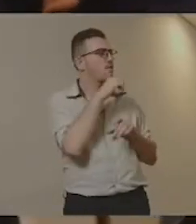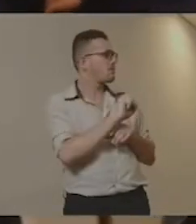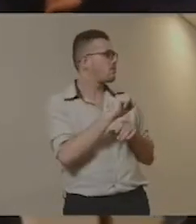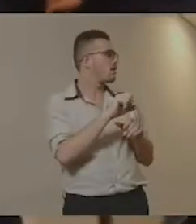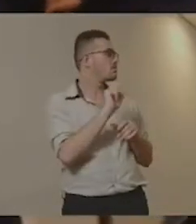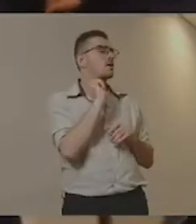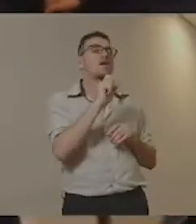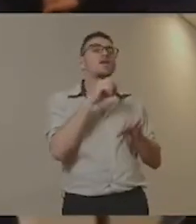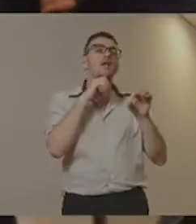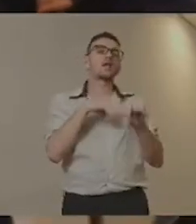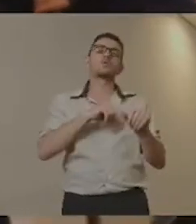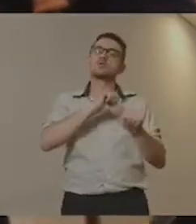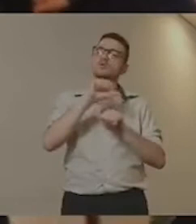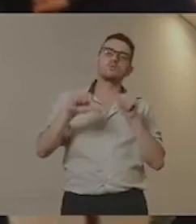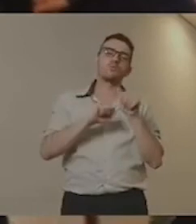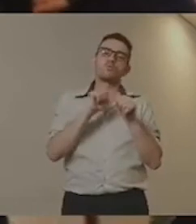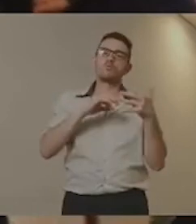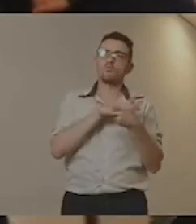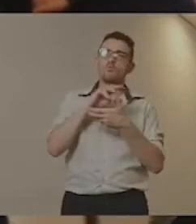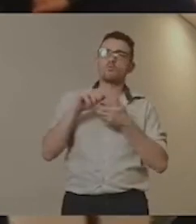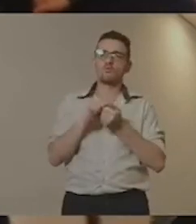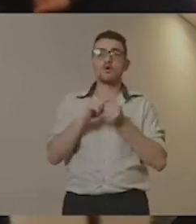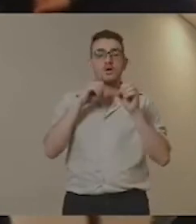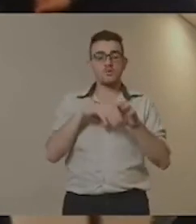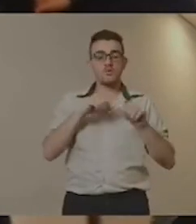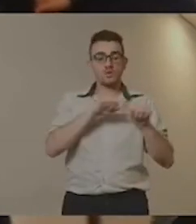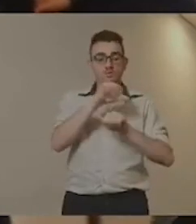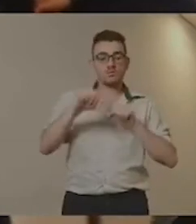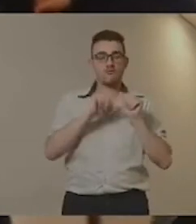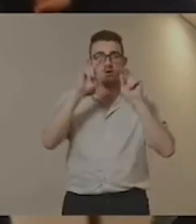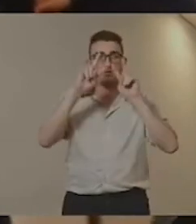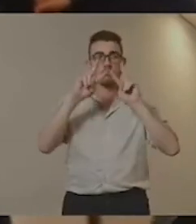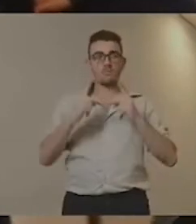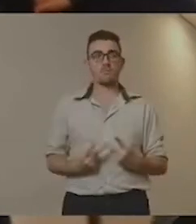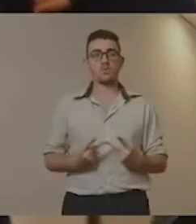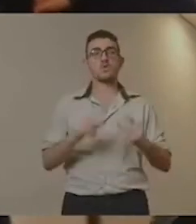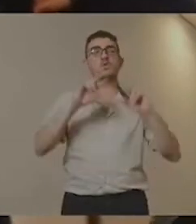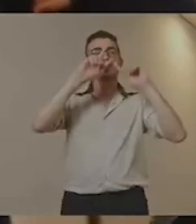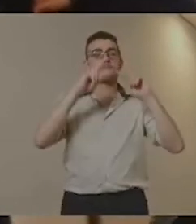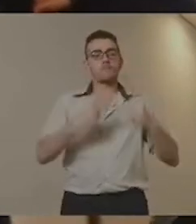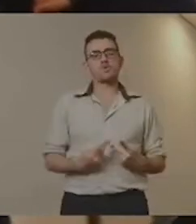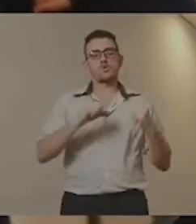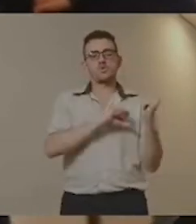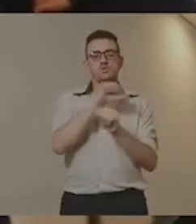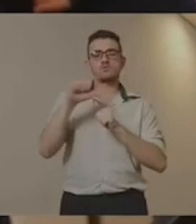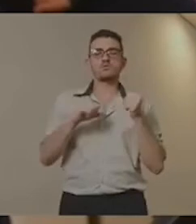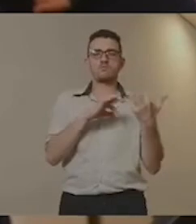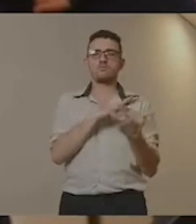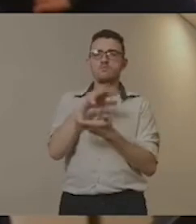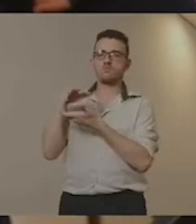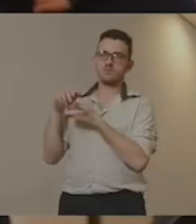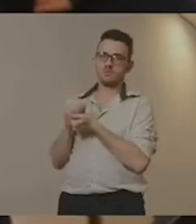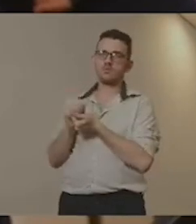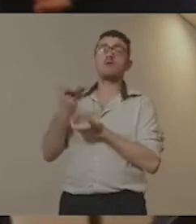e pessoas transformam o mundo. Então transformem os alunos, os jovens que vocês têm na escola de vocês, porque esse